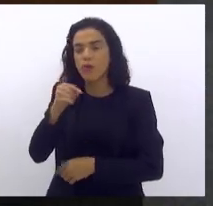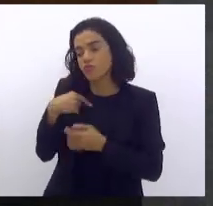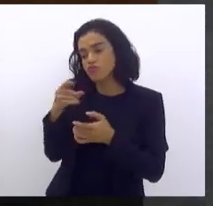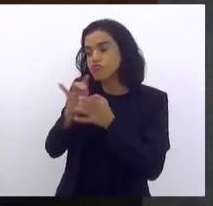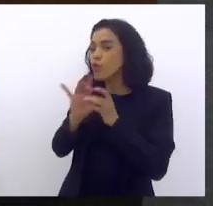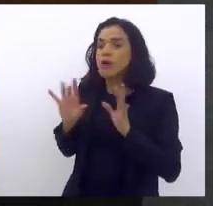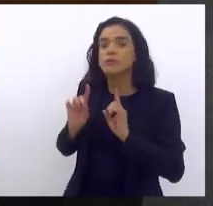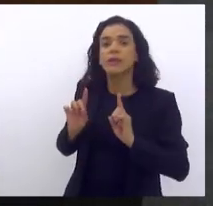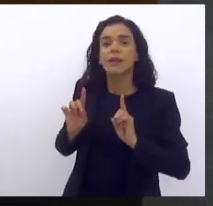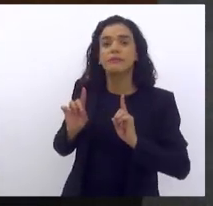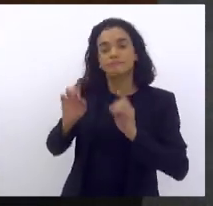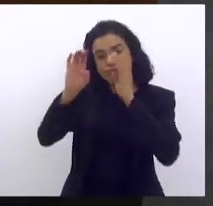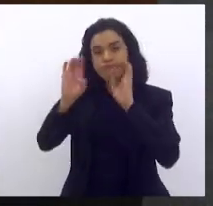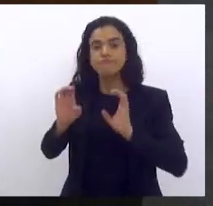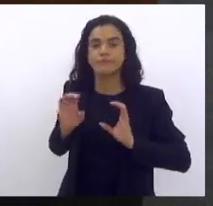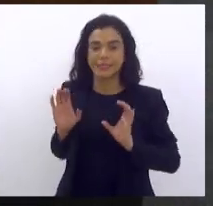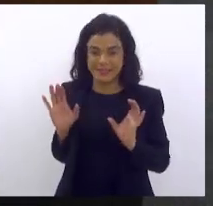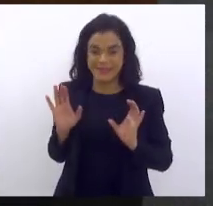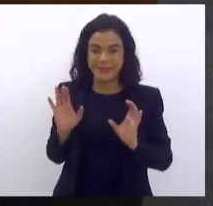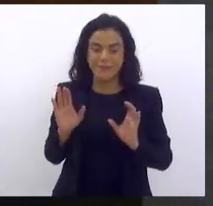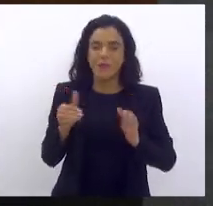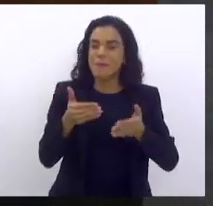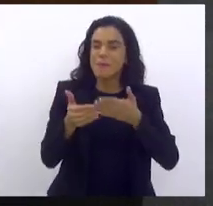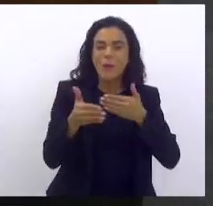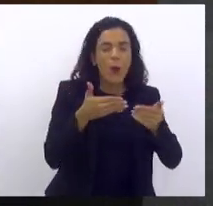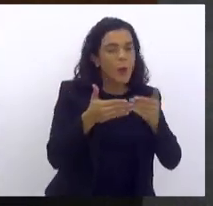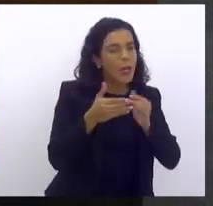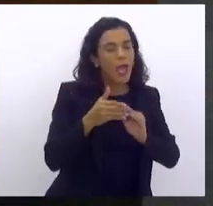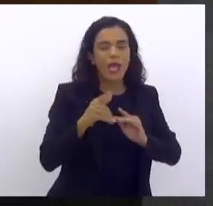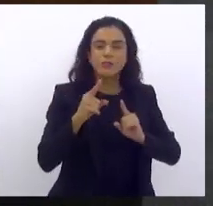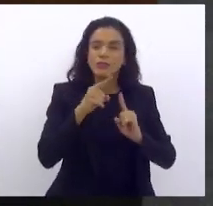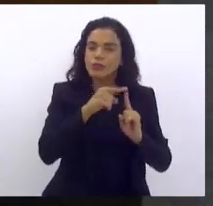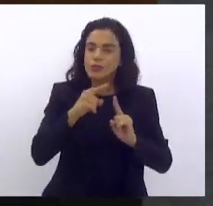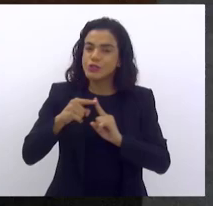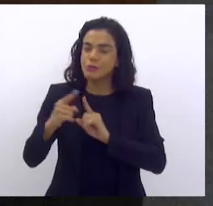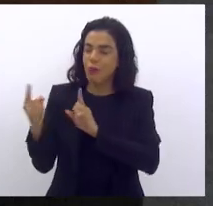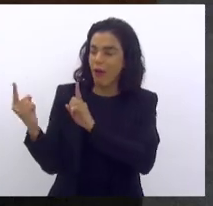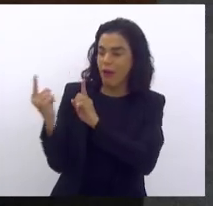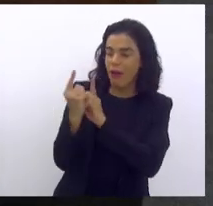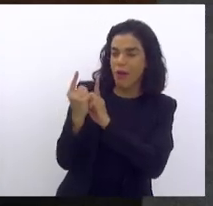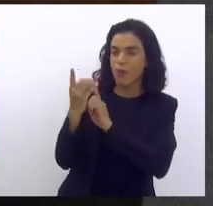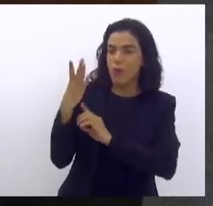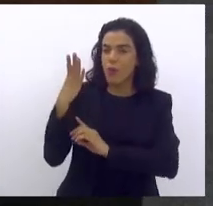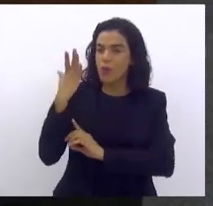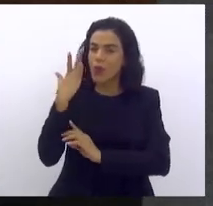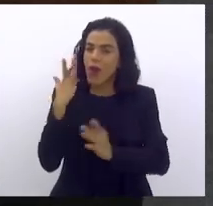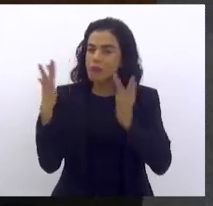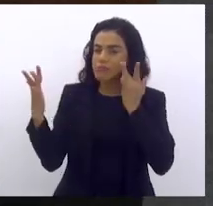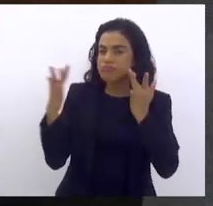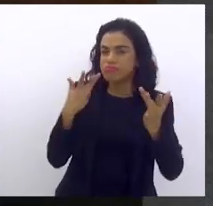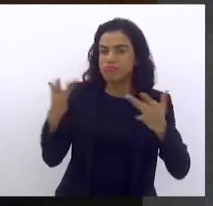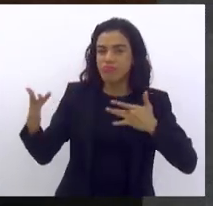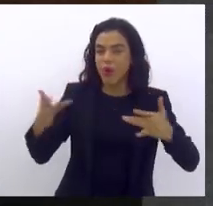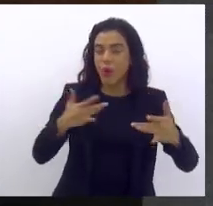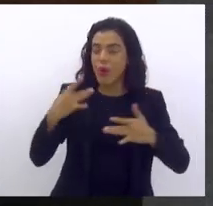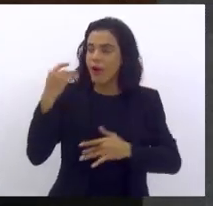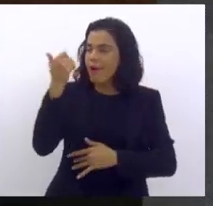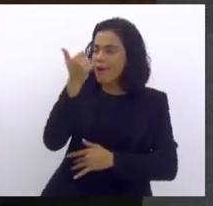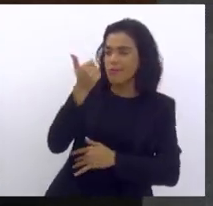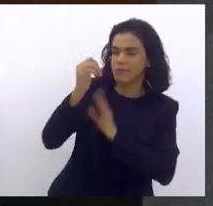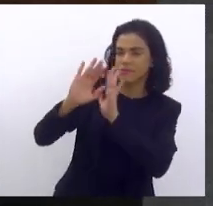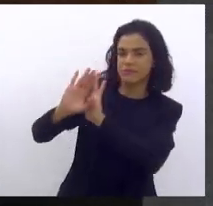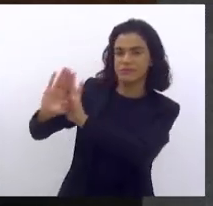mulher é algo fundamental para qualquer tipo de aproximação, seja um toque, seja um beijo, seja lá o que for.